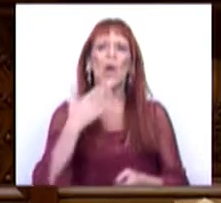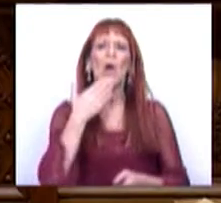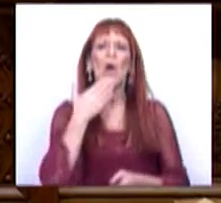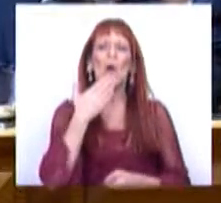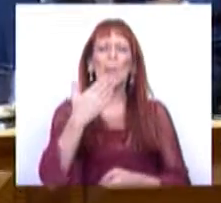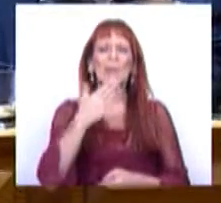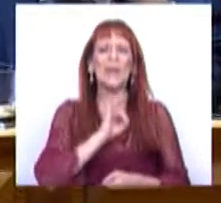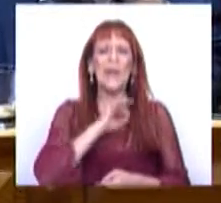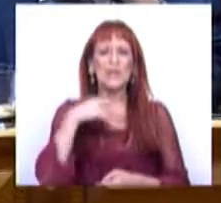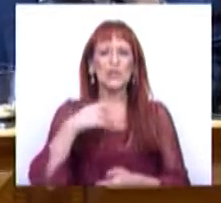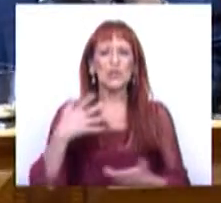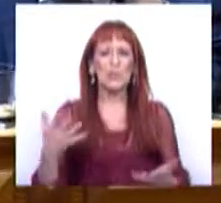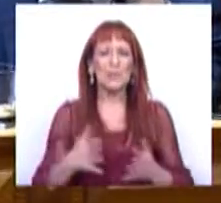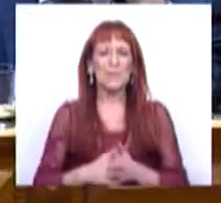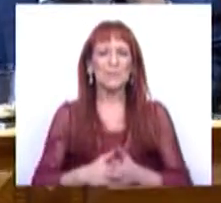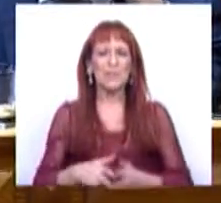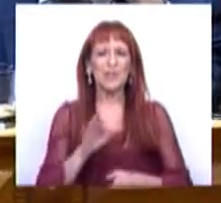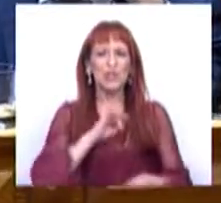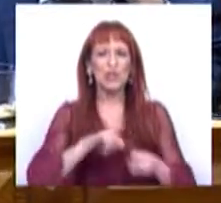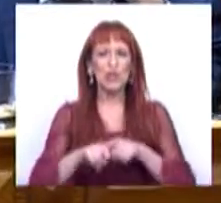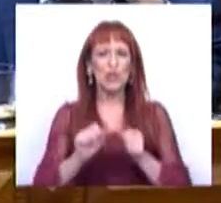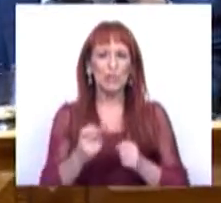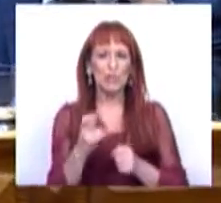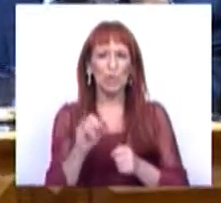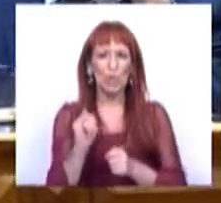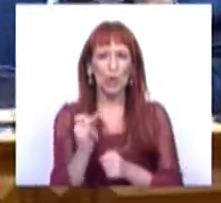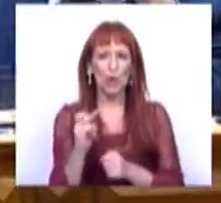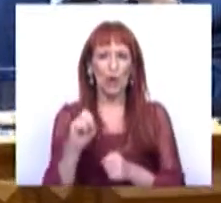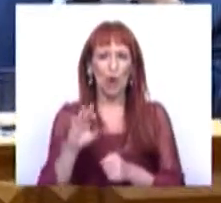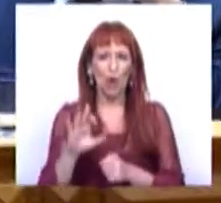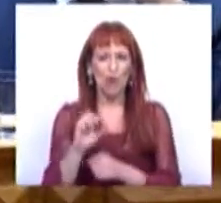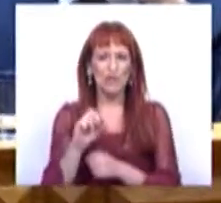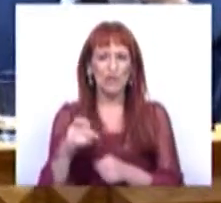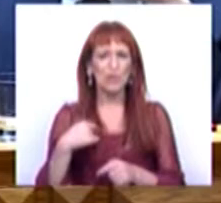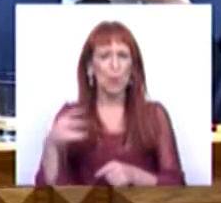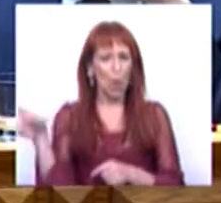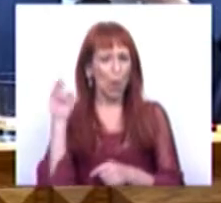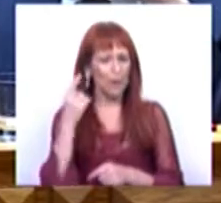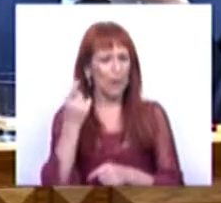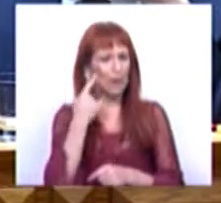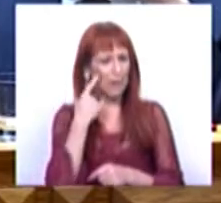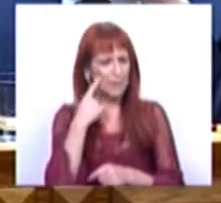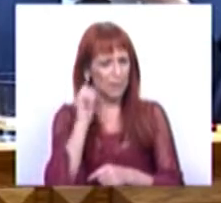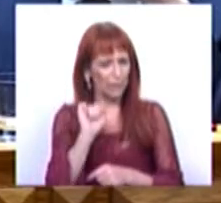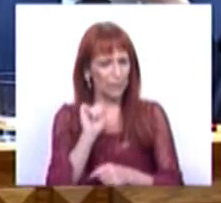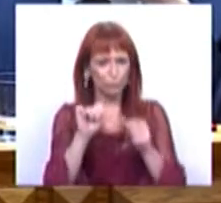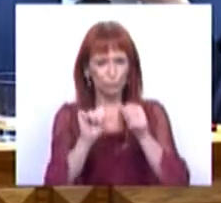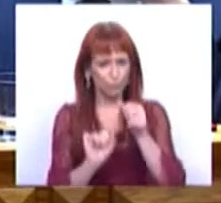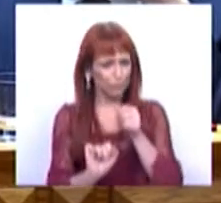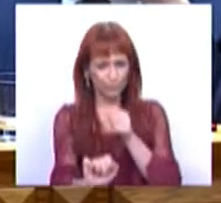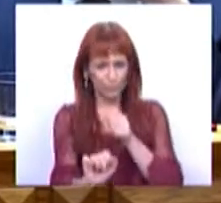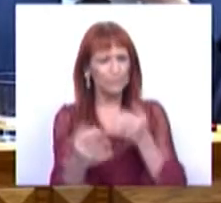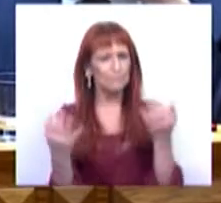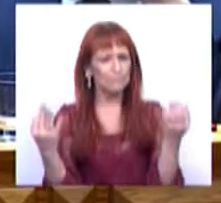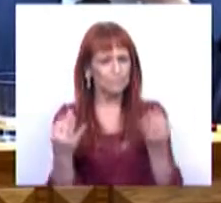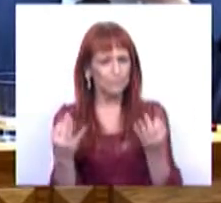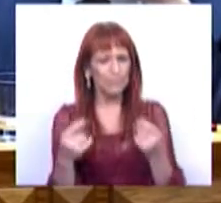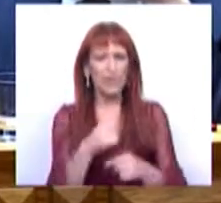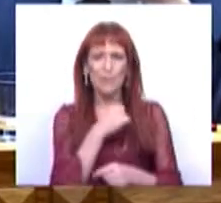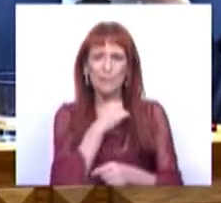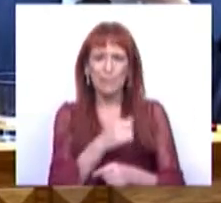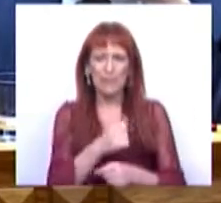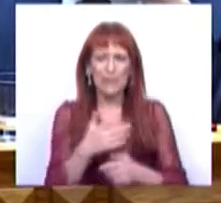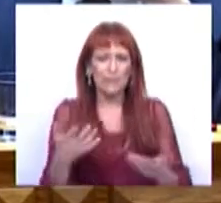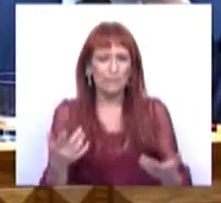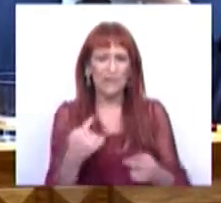Muito obrigado, Sr. Presidente. Sr. Deputado Rui Rocha, ouvi atentamente a sua intervenção e